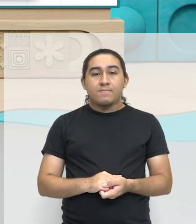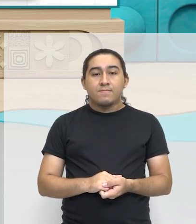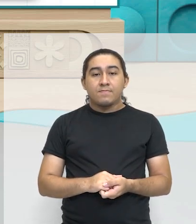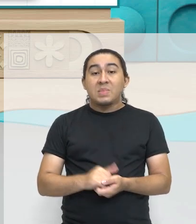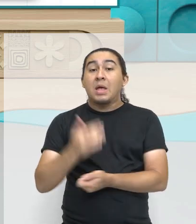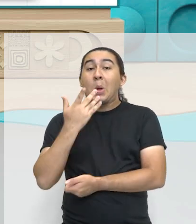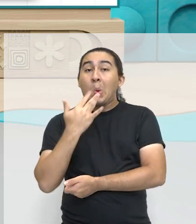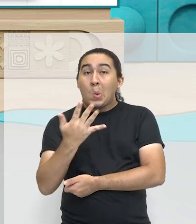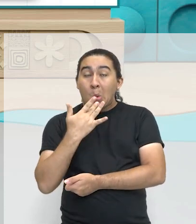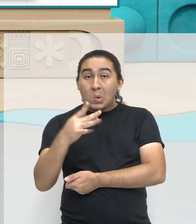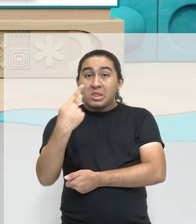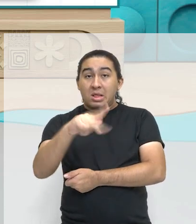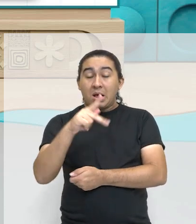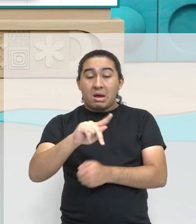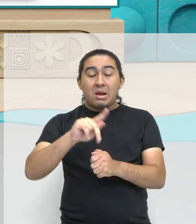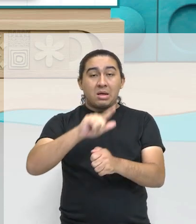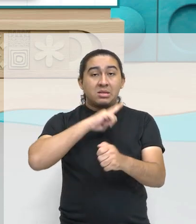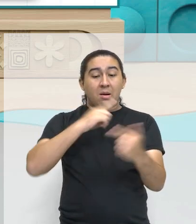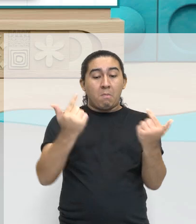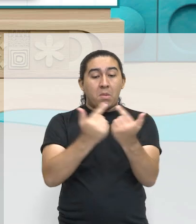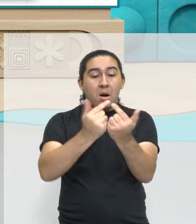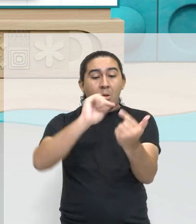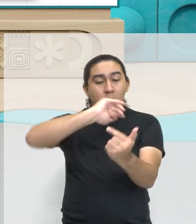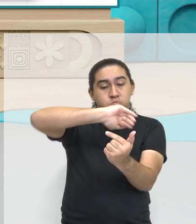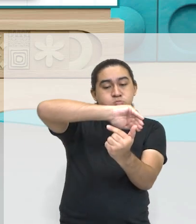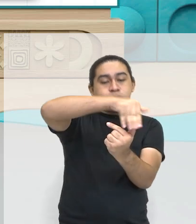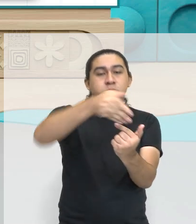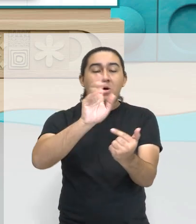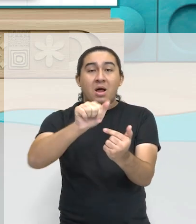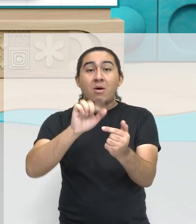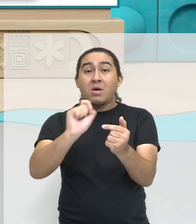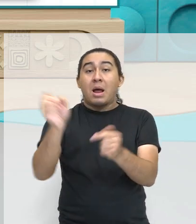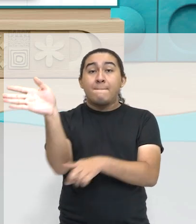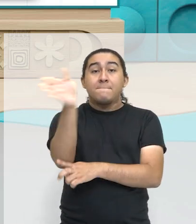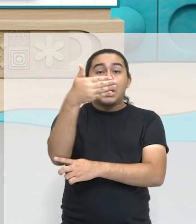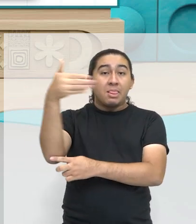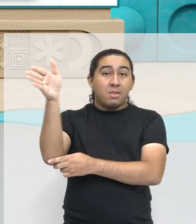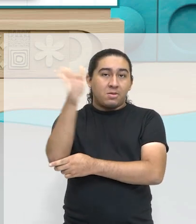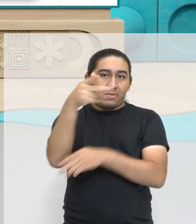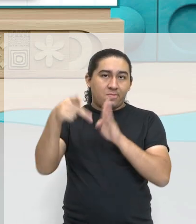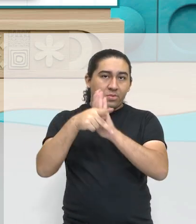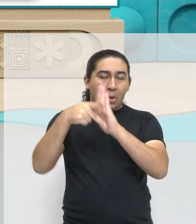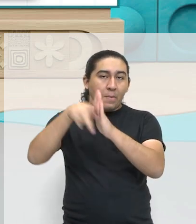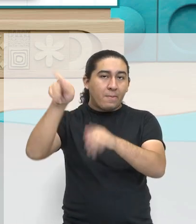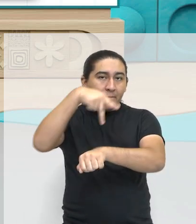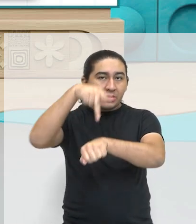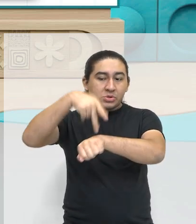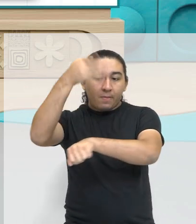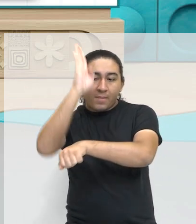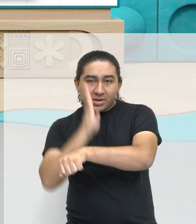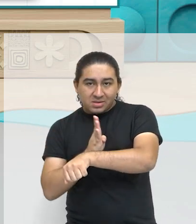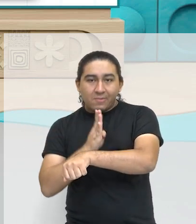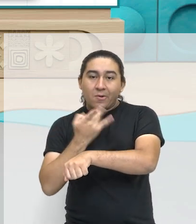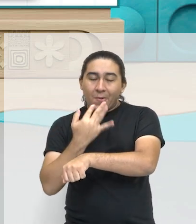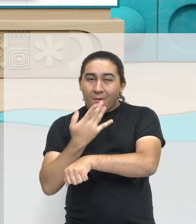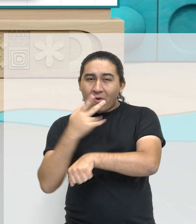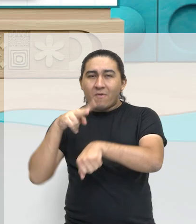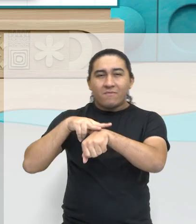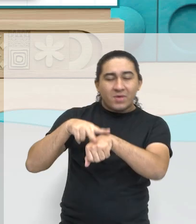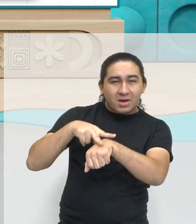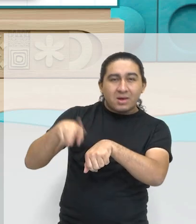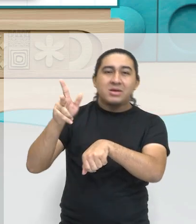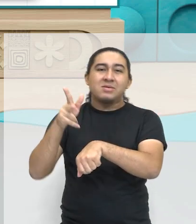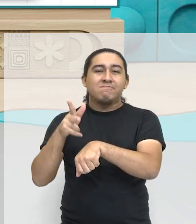Alsácia, tá? Desculpa, Alsácia, tá? Na França, as cores da cúpula representam a bandeira do